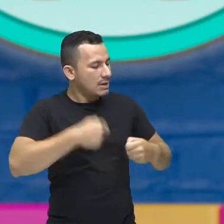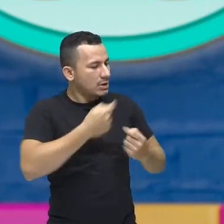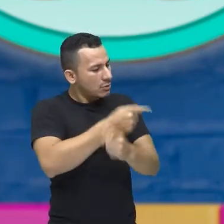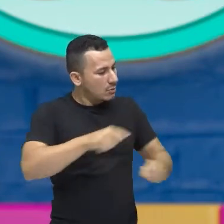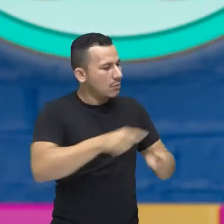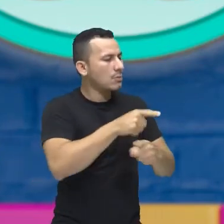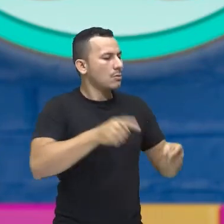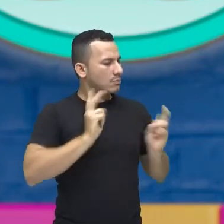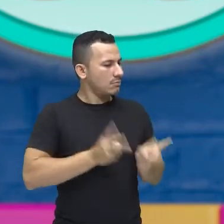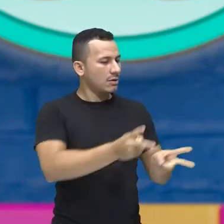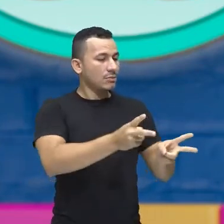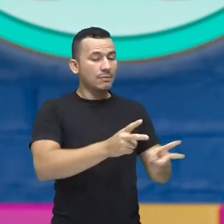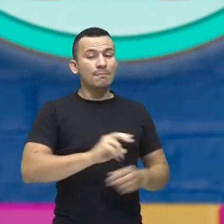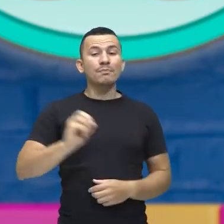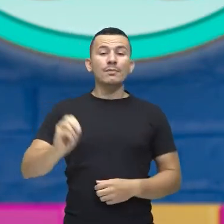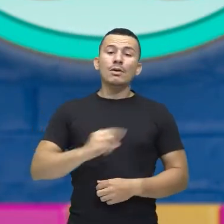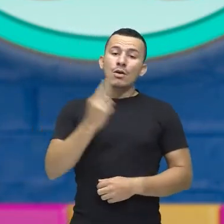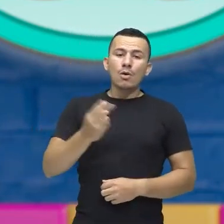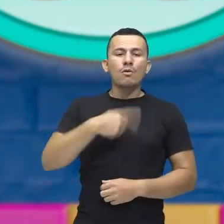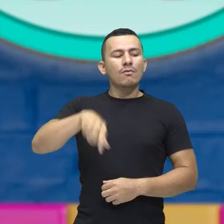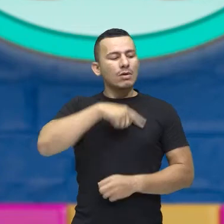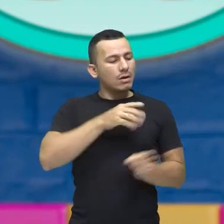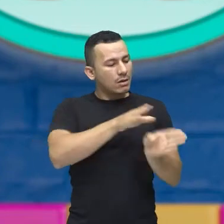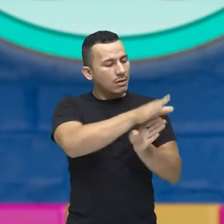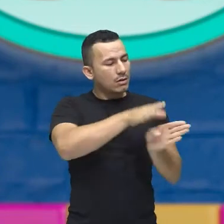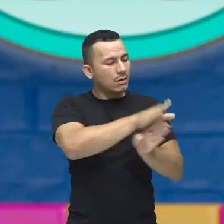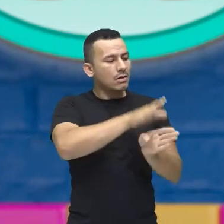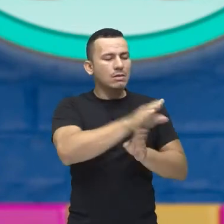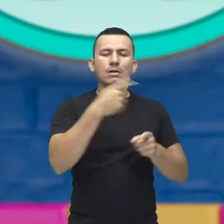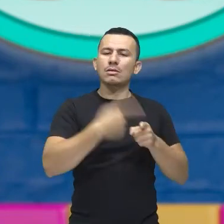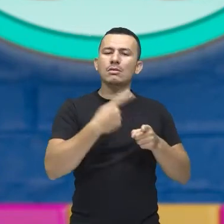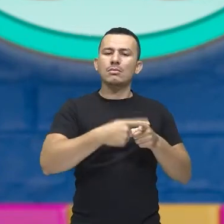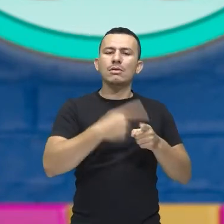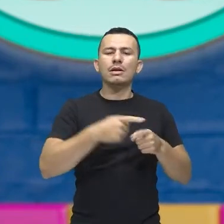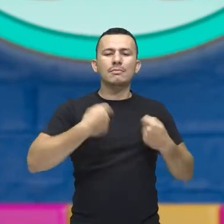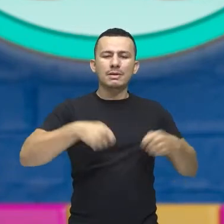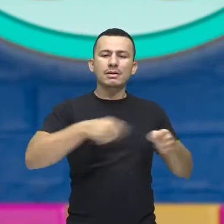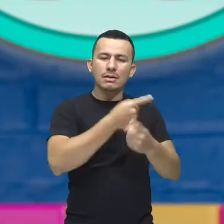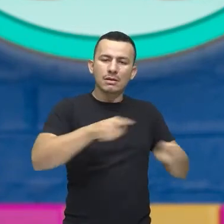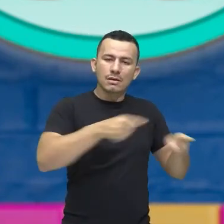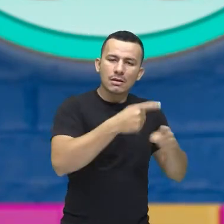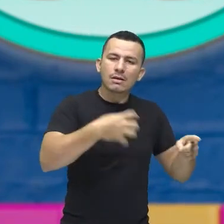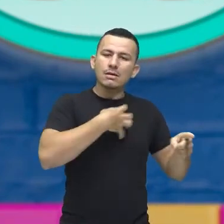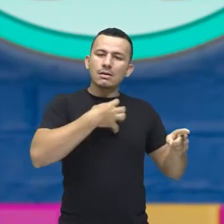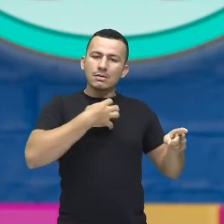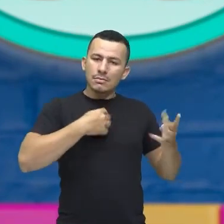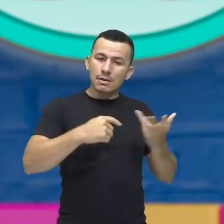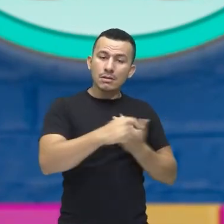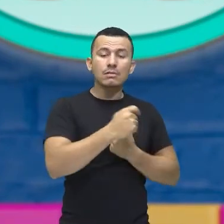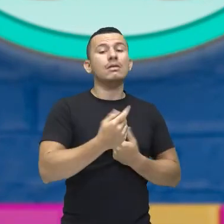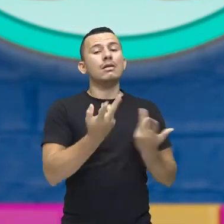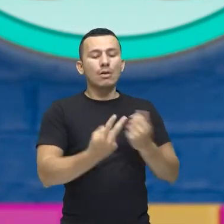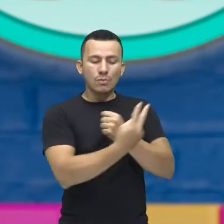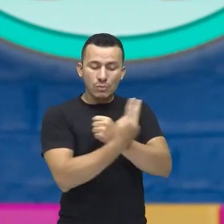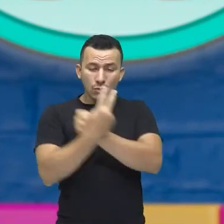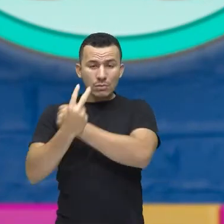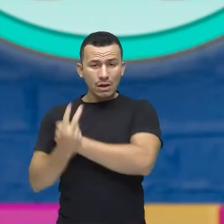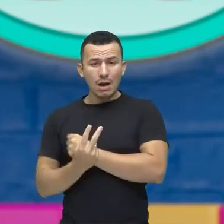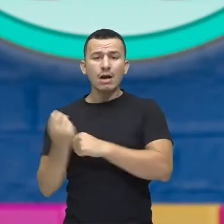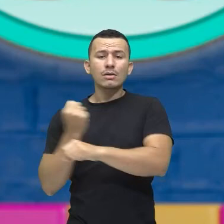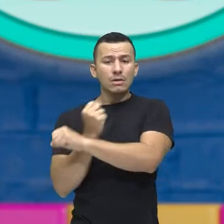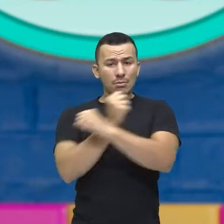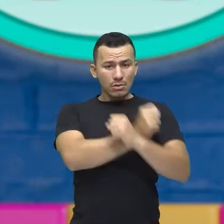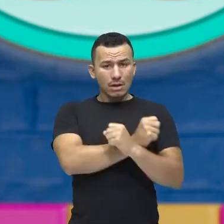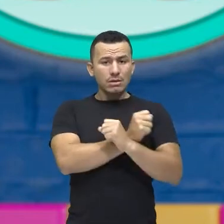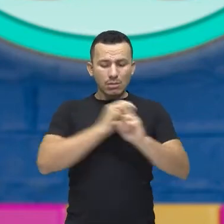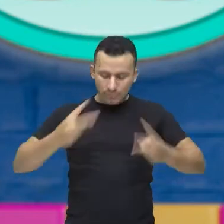continuar com isso. E talvez fazê-la entender do porquê eu preciso continuar com isso. Então, esse autocuidado, esse olhar